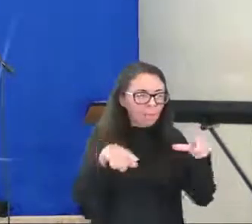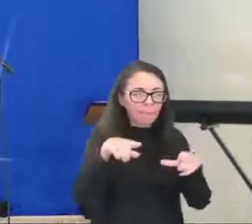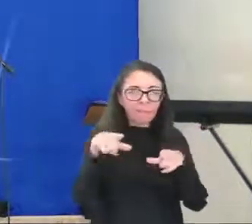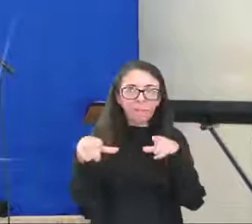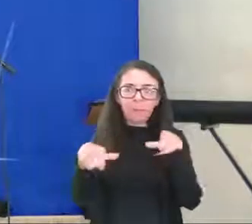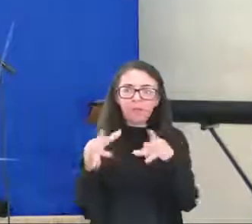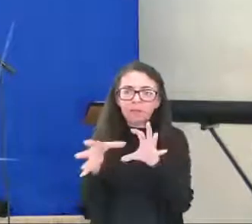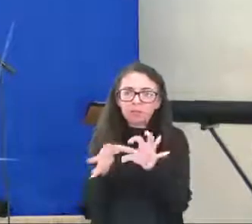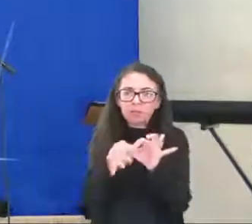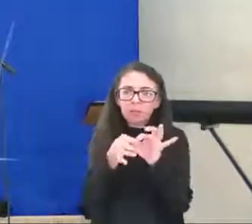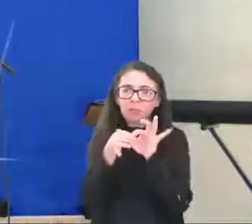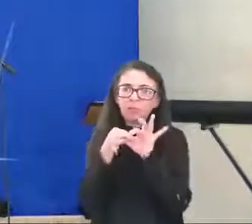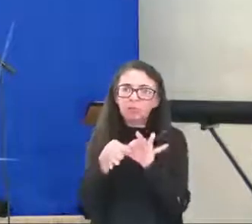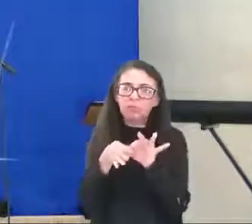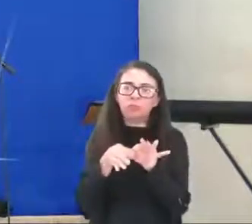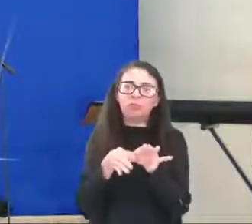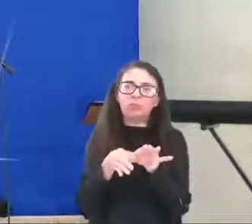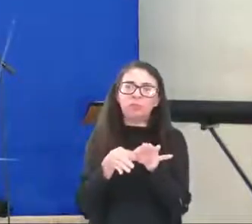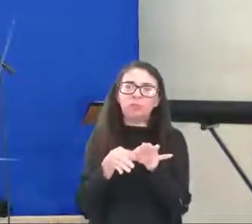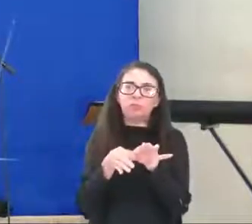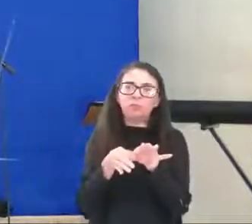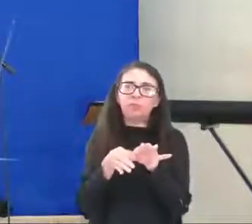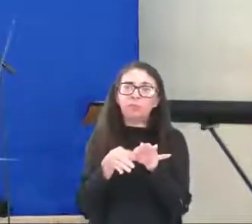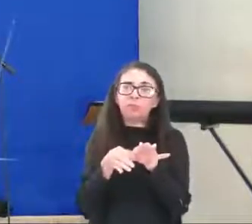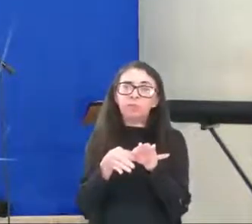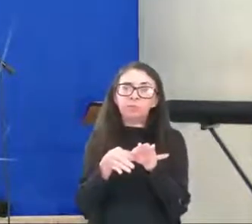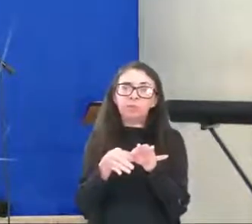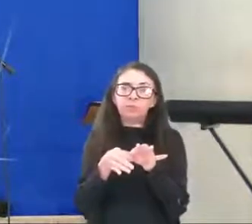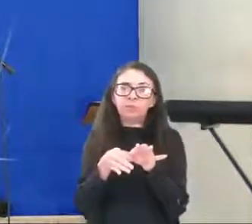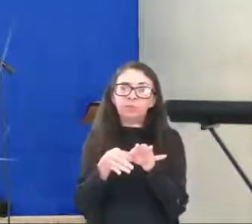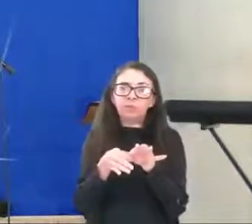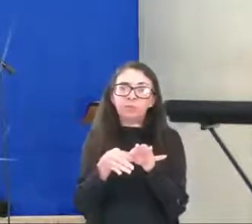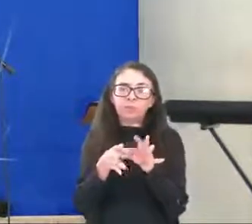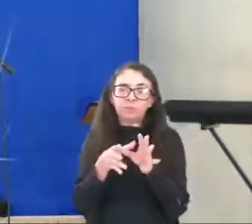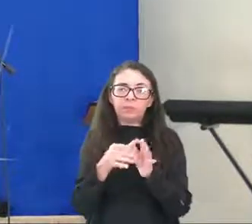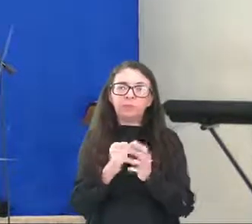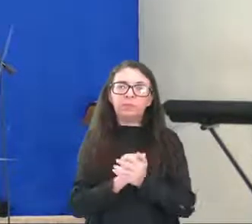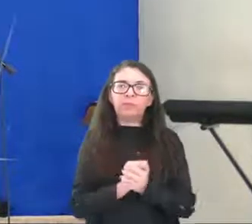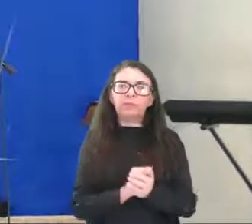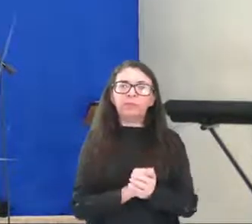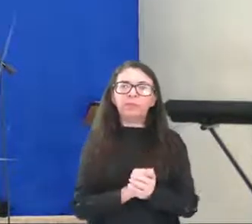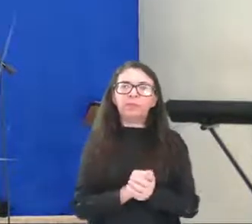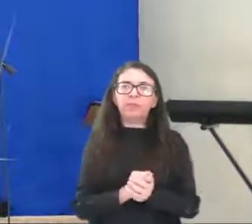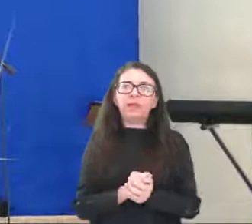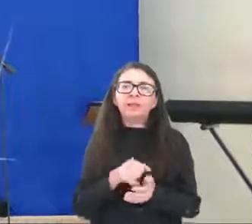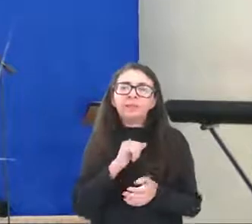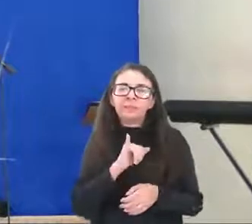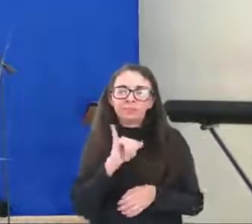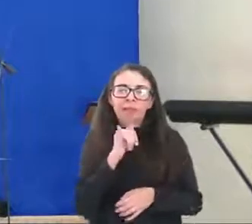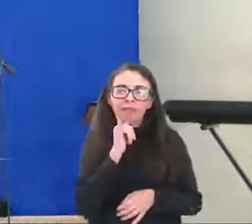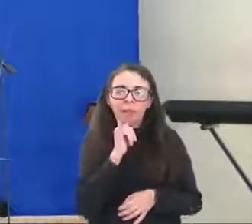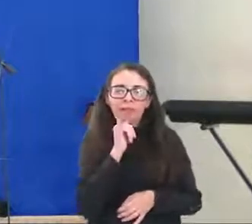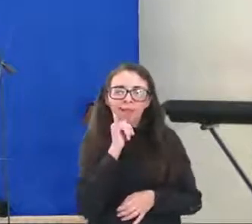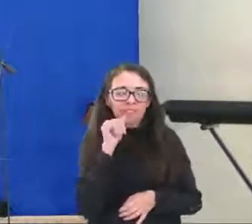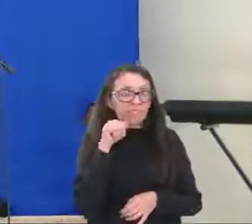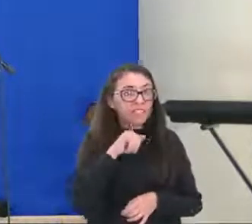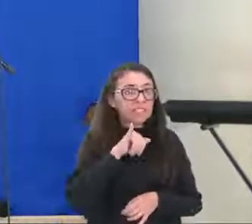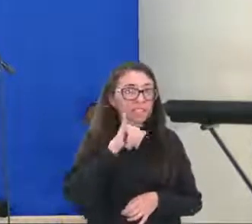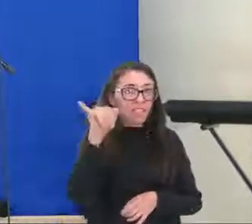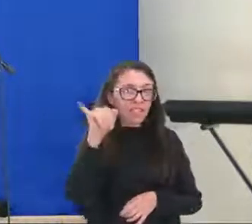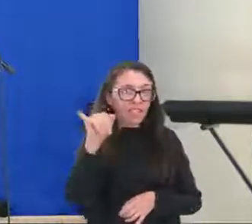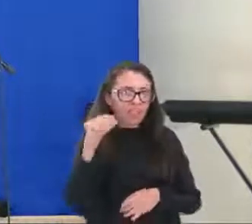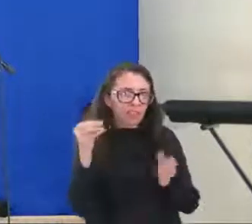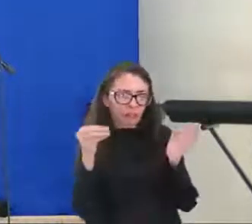O corpo não pode faltar membros, senão ele fica incompleto. Traduzindo em outras palavras. Um